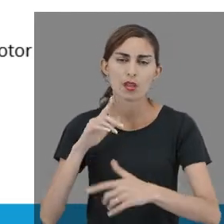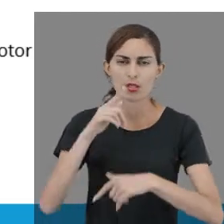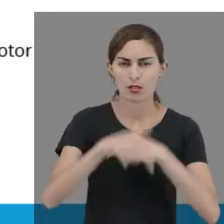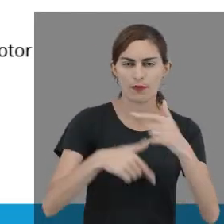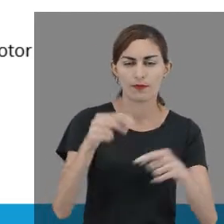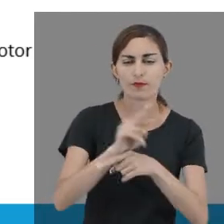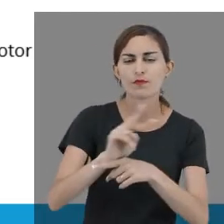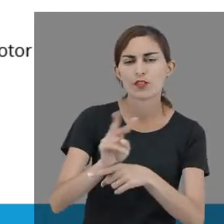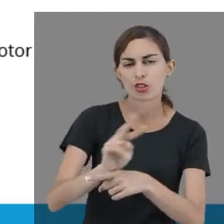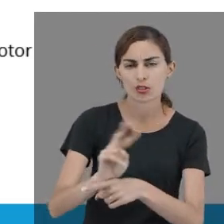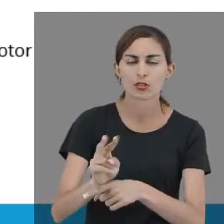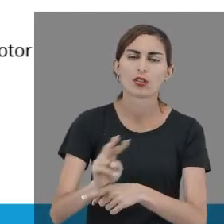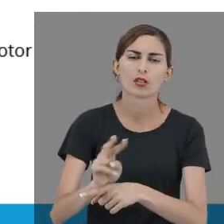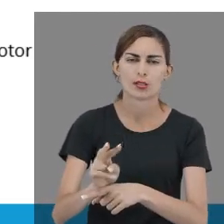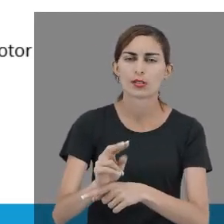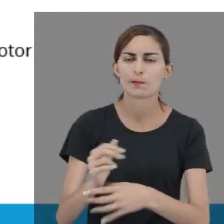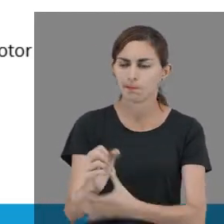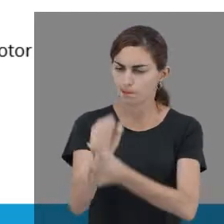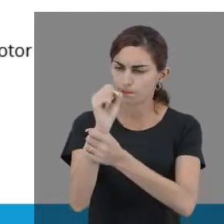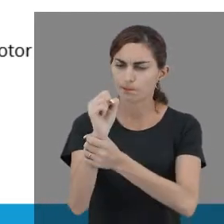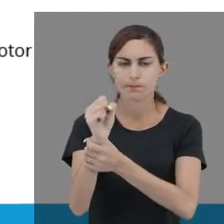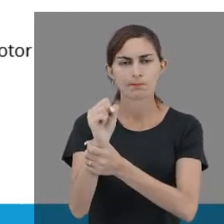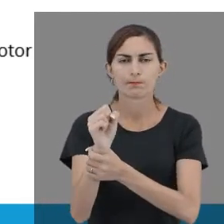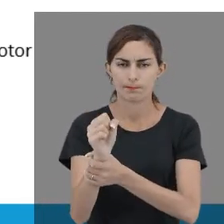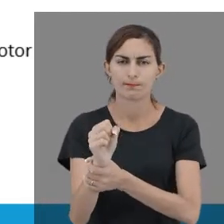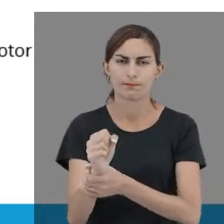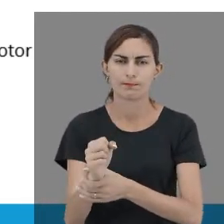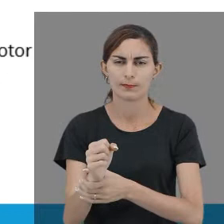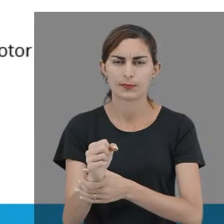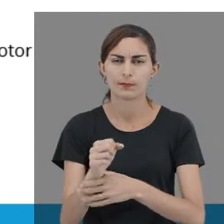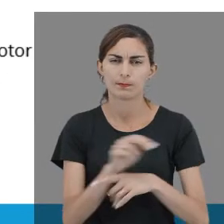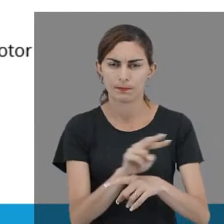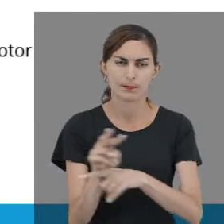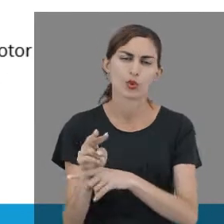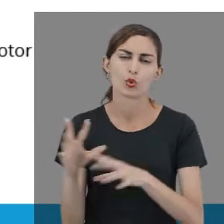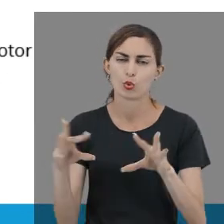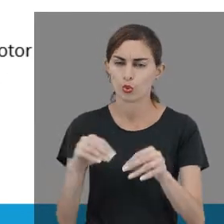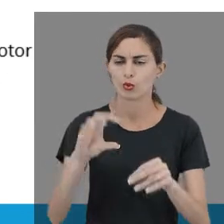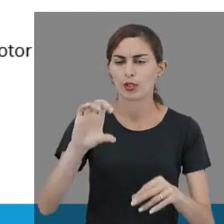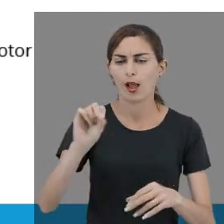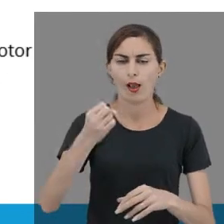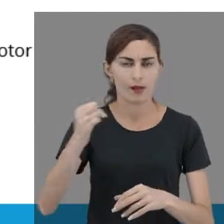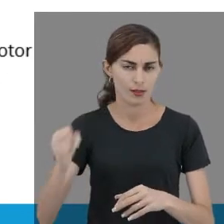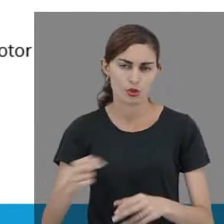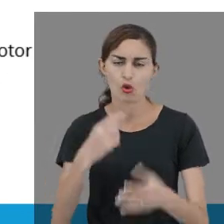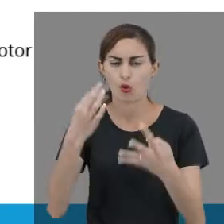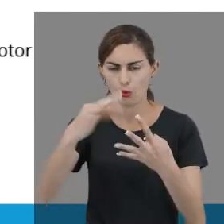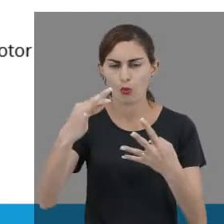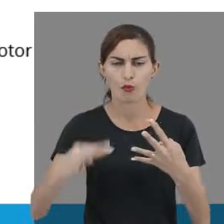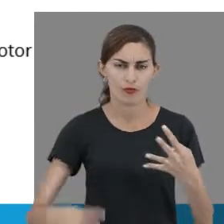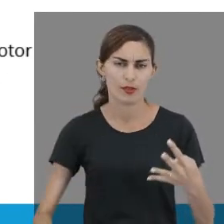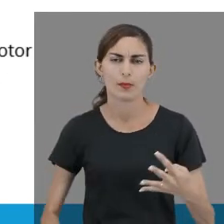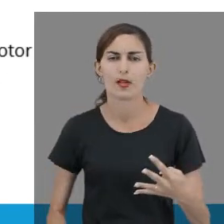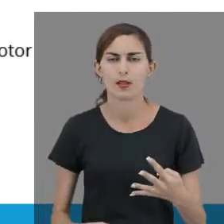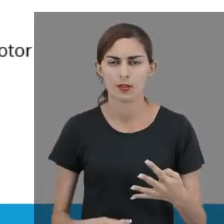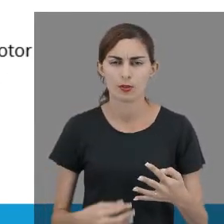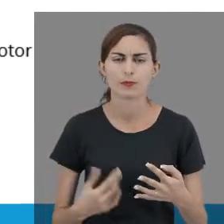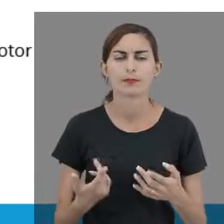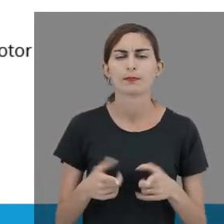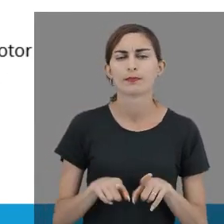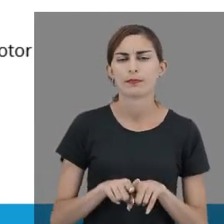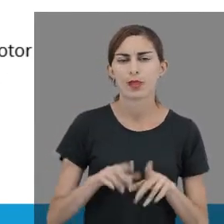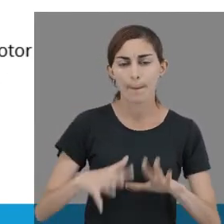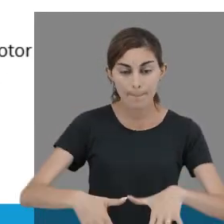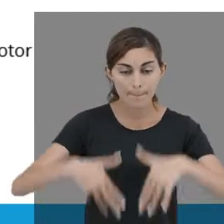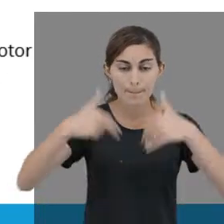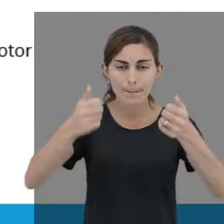casos. O desafio da vigilância é garantir a detecção de todos os casos e a classificação desses como